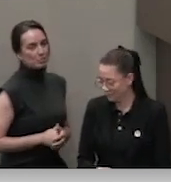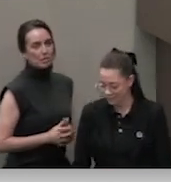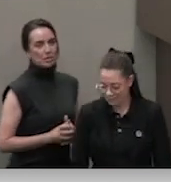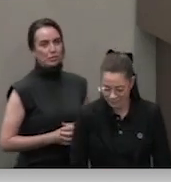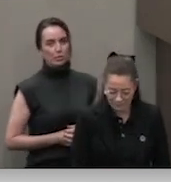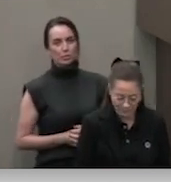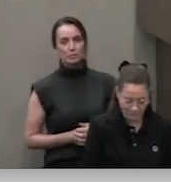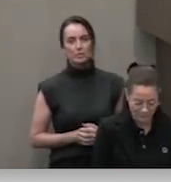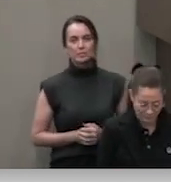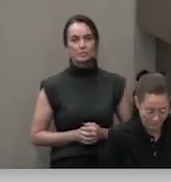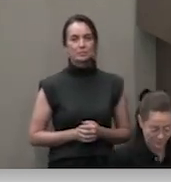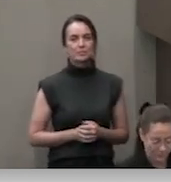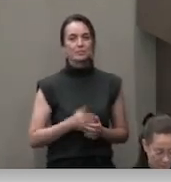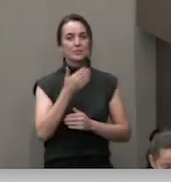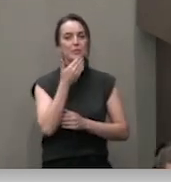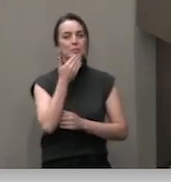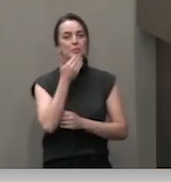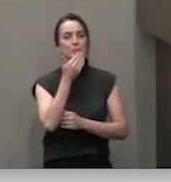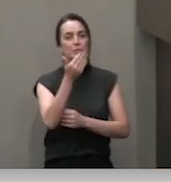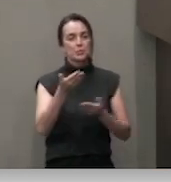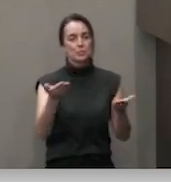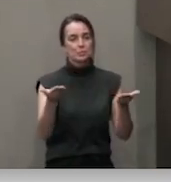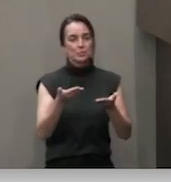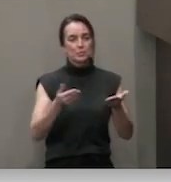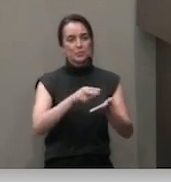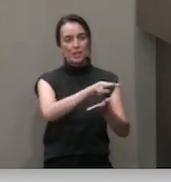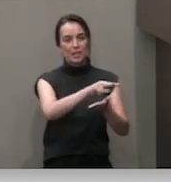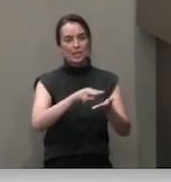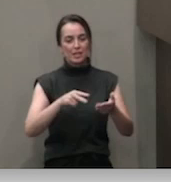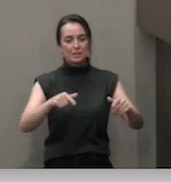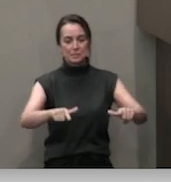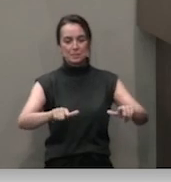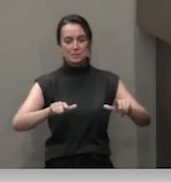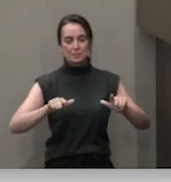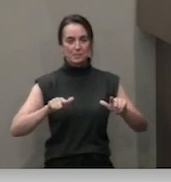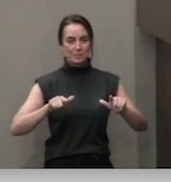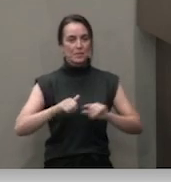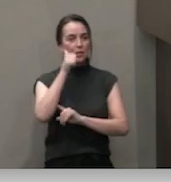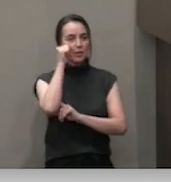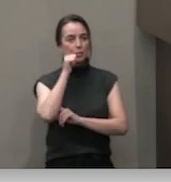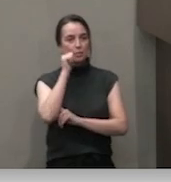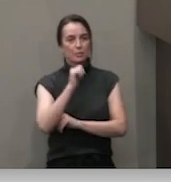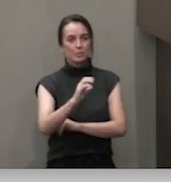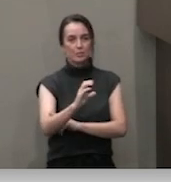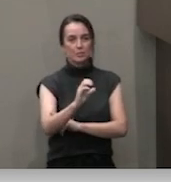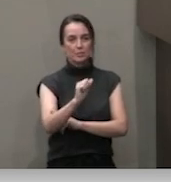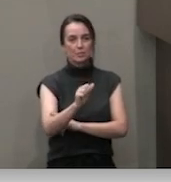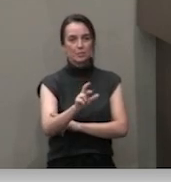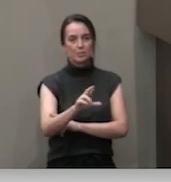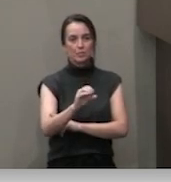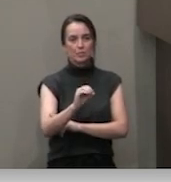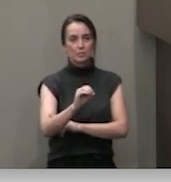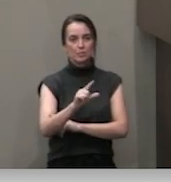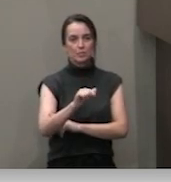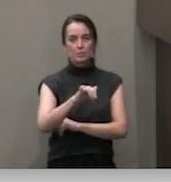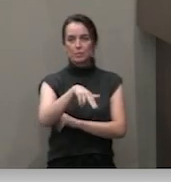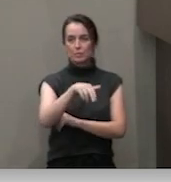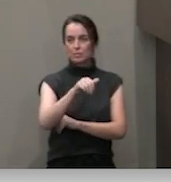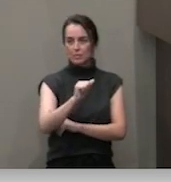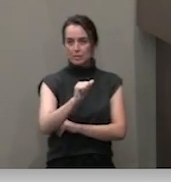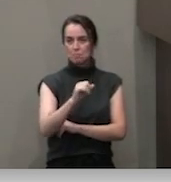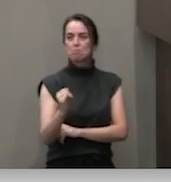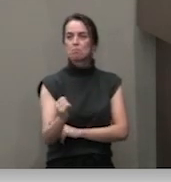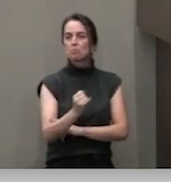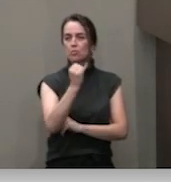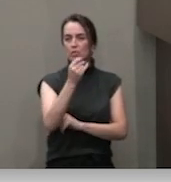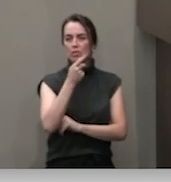aí solicitamos então a leitura da placa que a Dra Carolina vai receber n importante destacar que